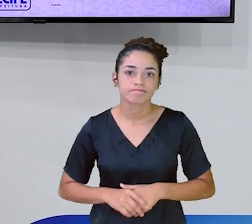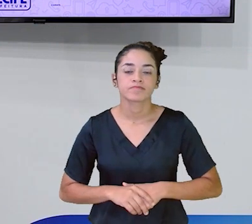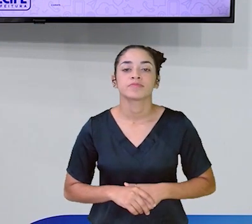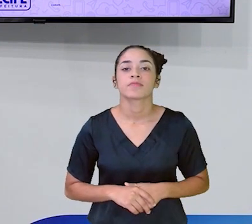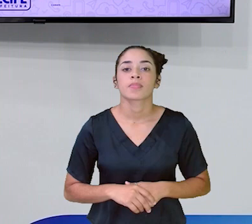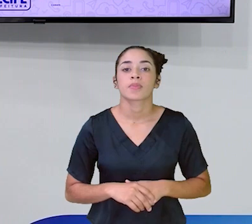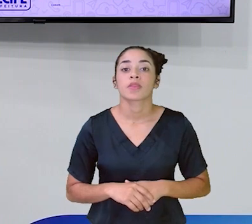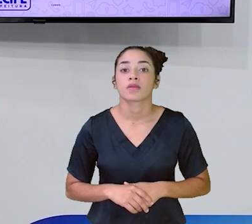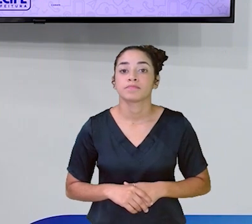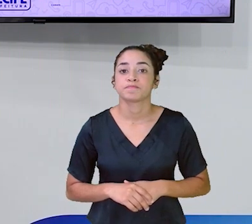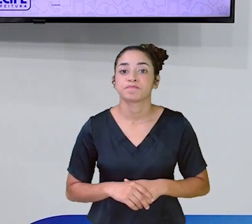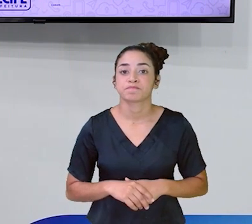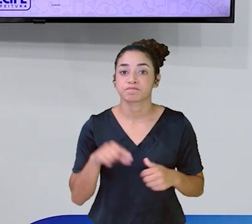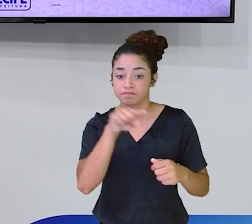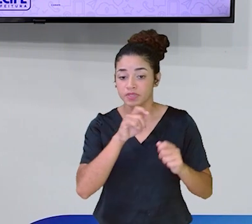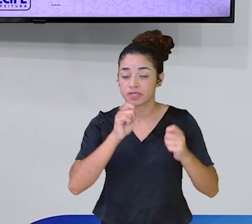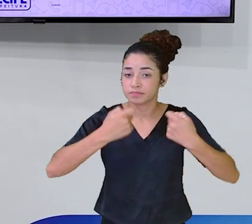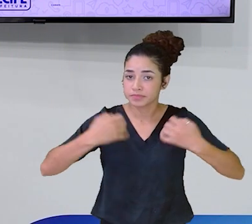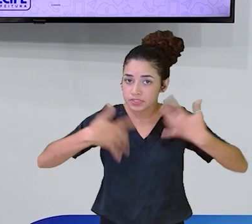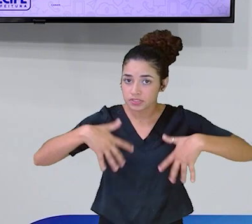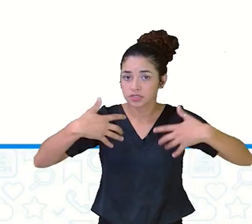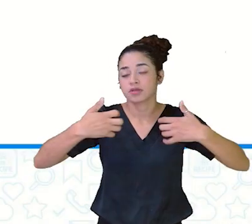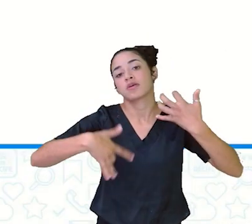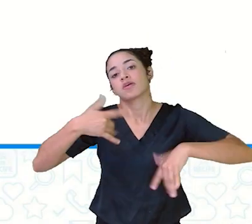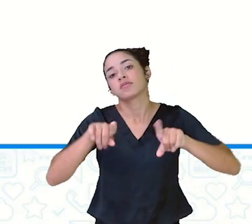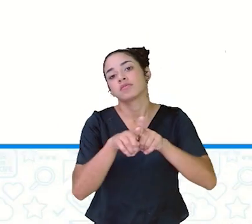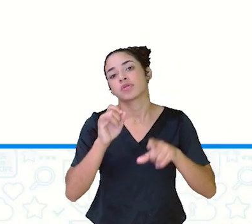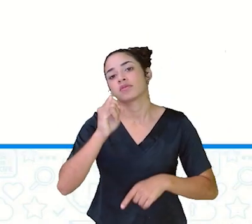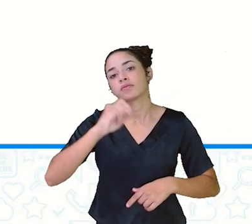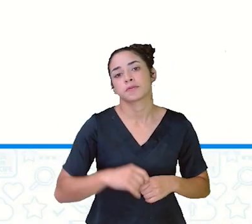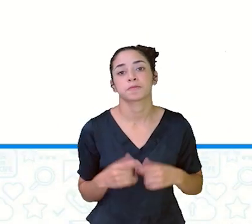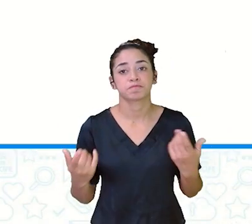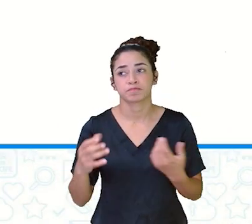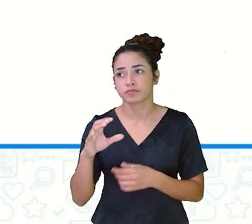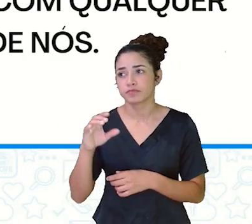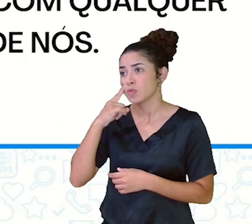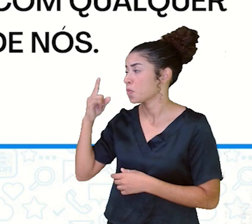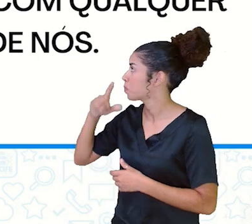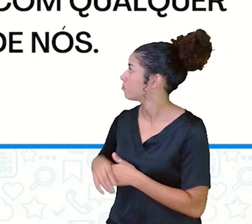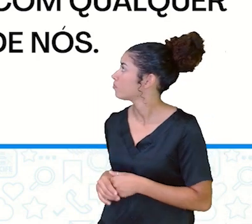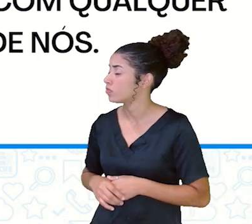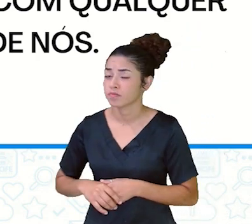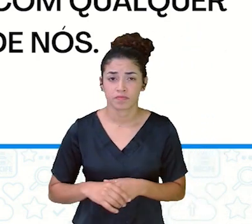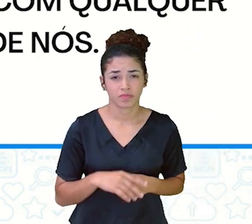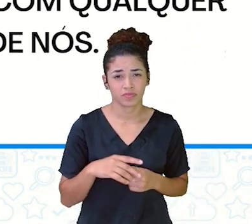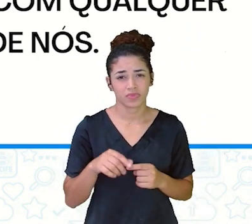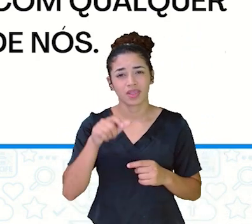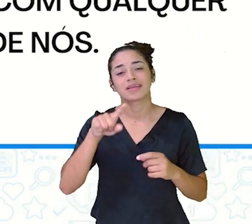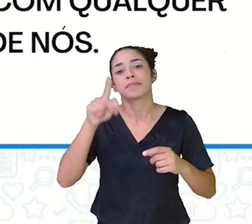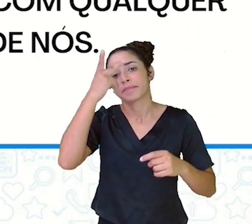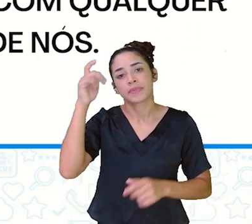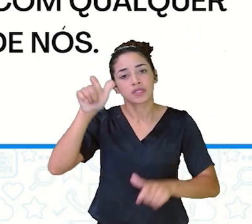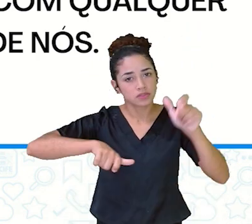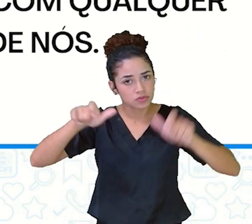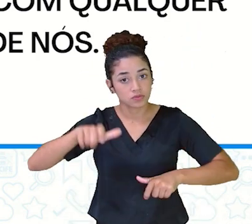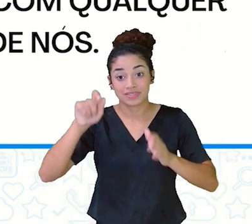aquela problemática que está sendo escrita ali, narrada. Cronistas. O que isso significa? Cronistas são